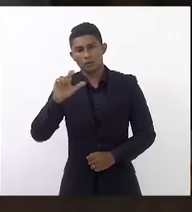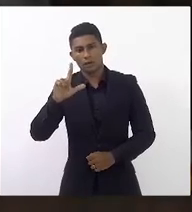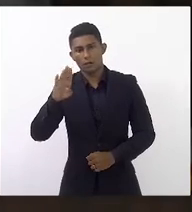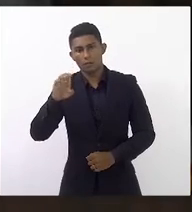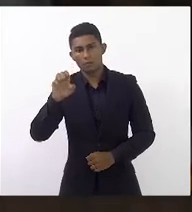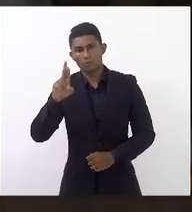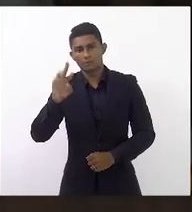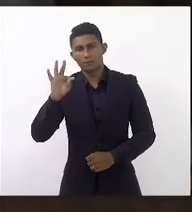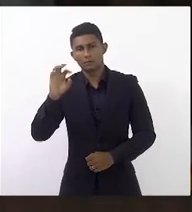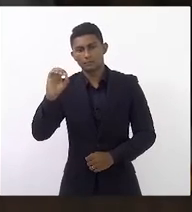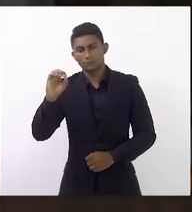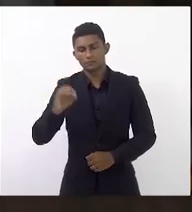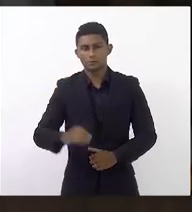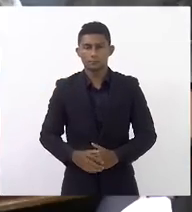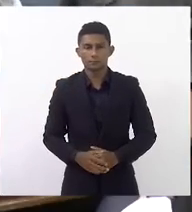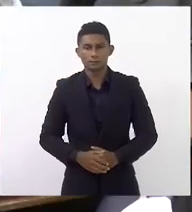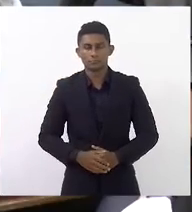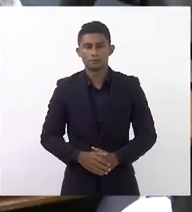Deputado